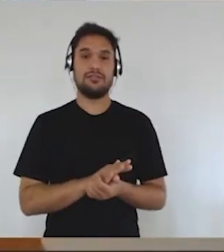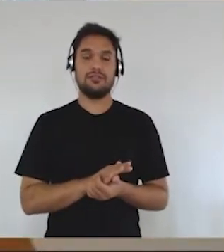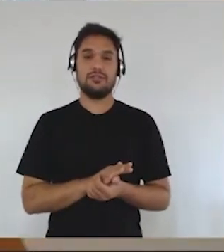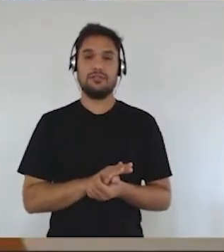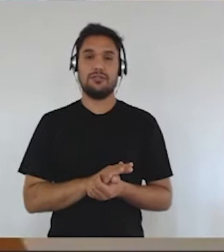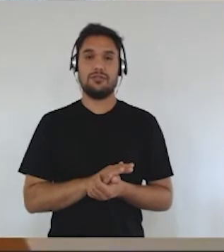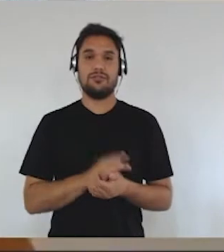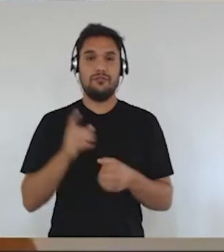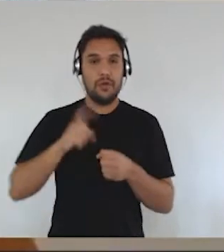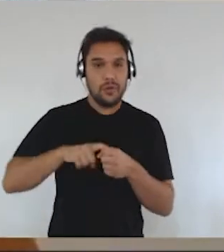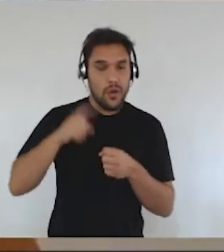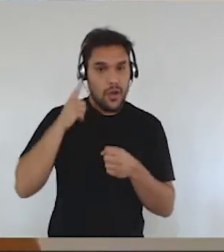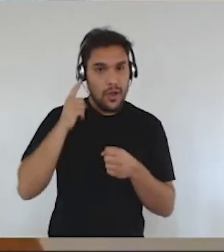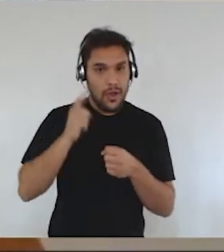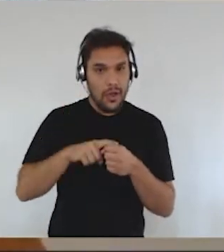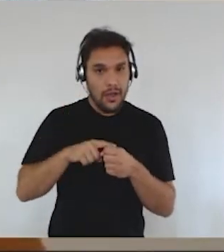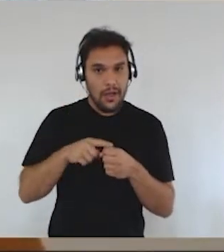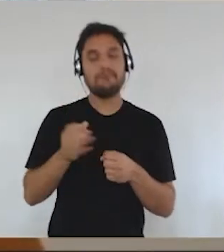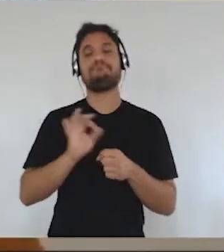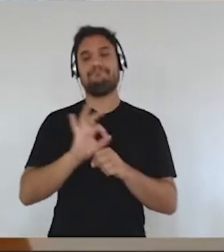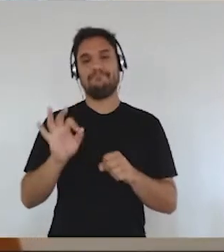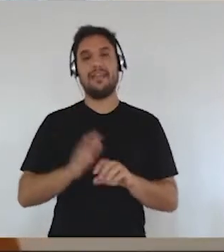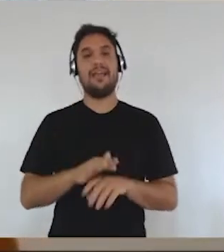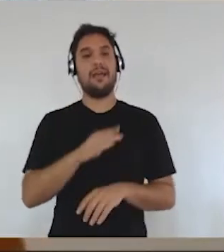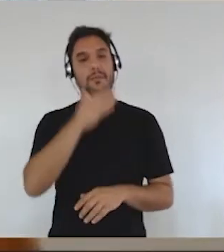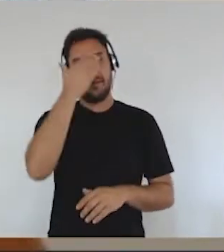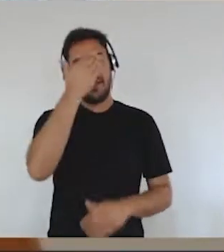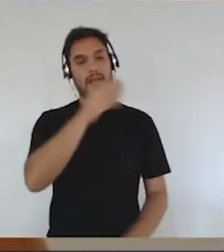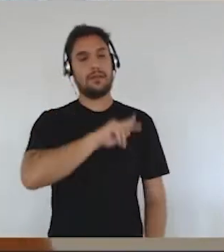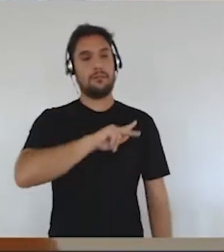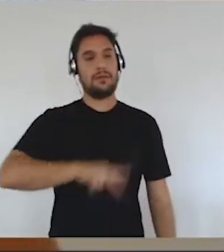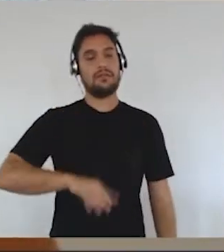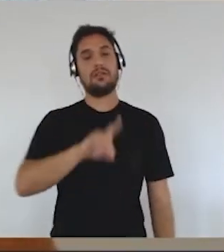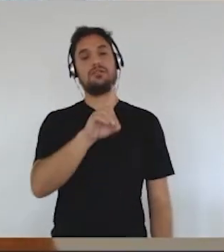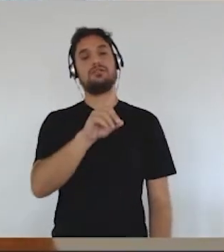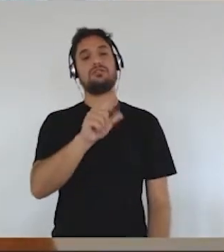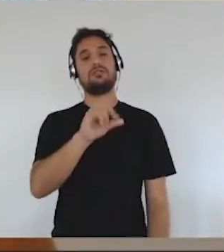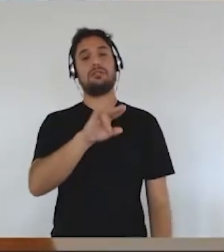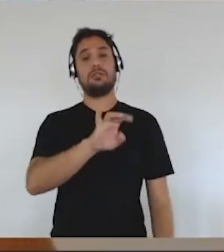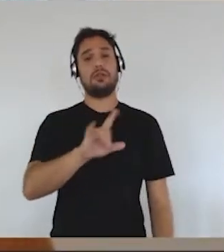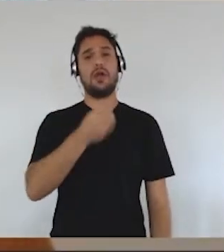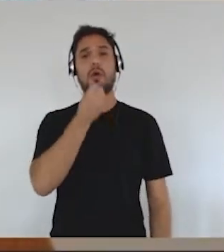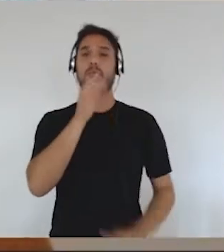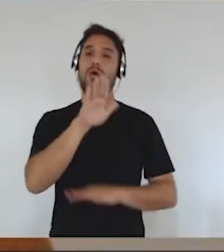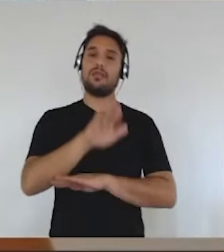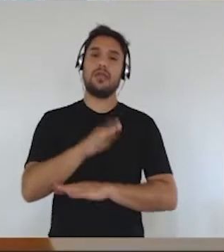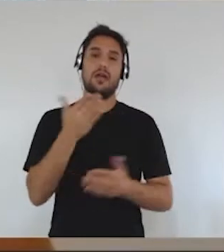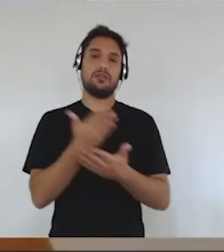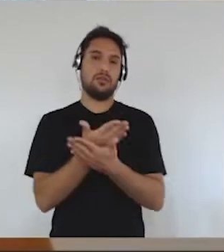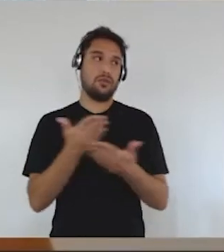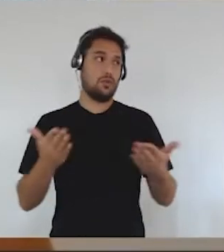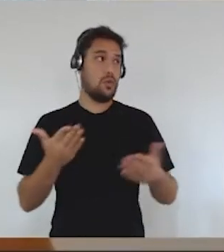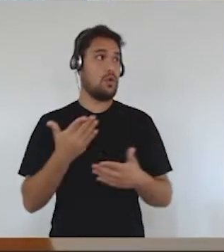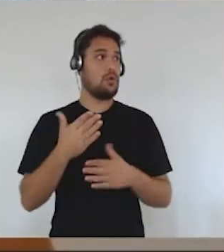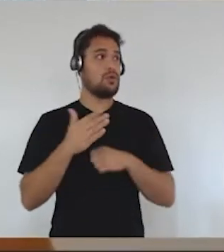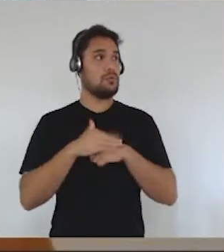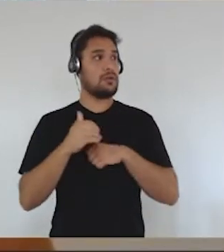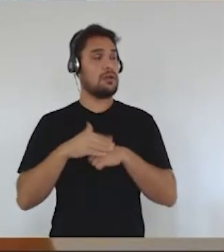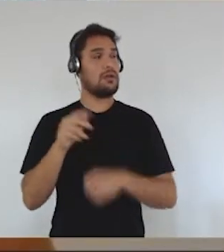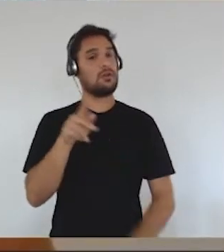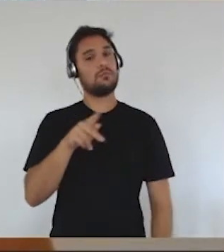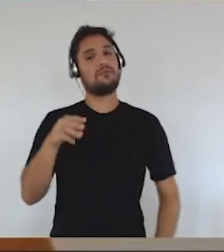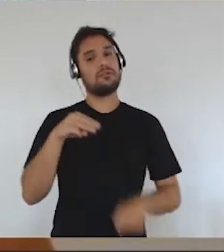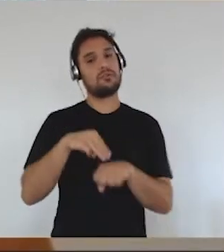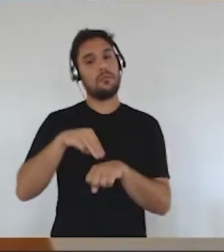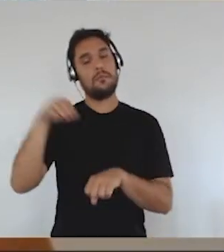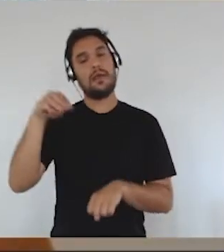voltou meu áudio, voltou. Obrigada, presidente Daniel Blume. Boa tarde a todos. Boa tarde, meu querido professor,